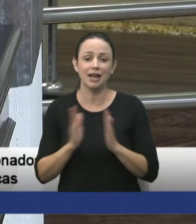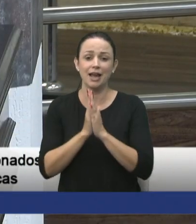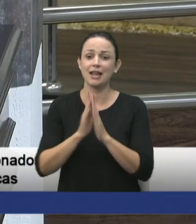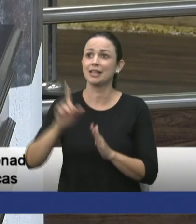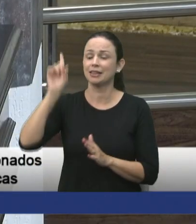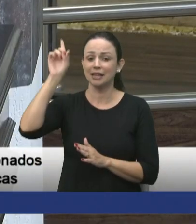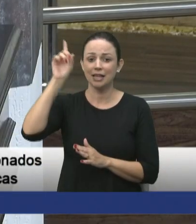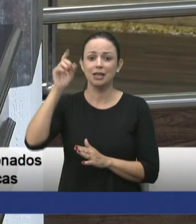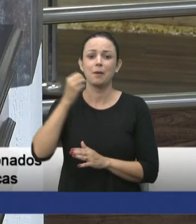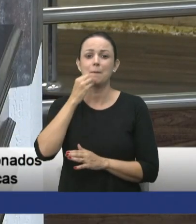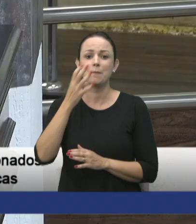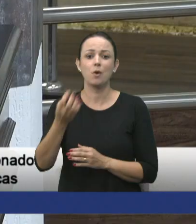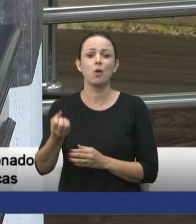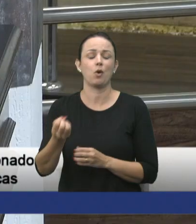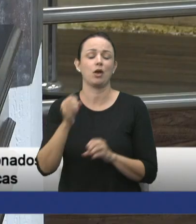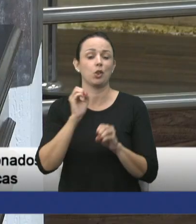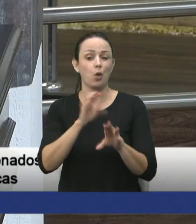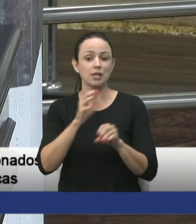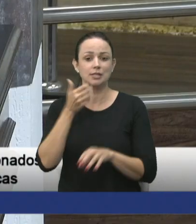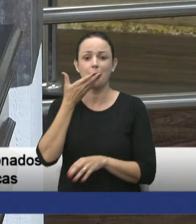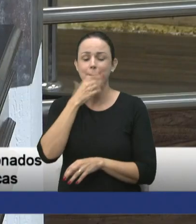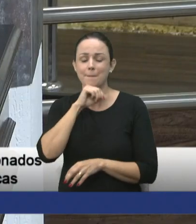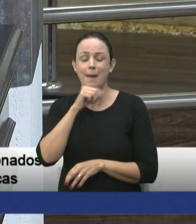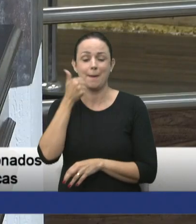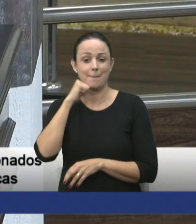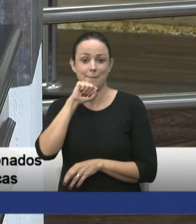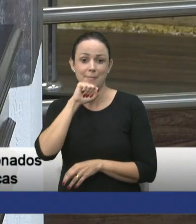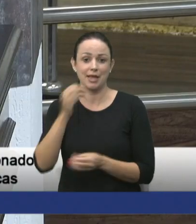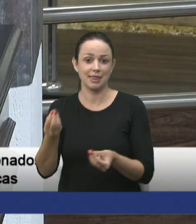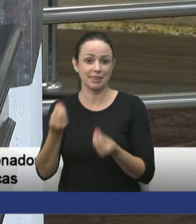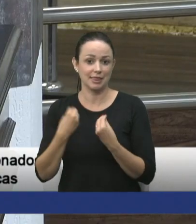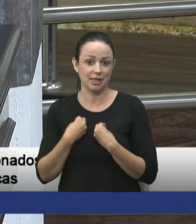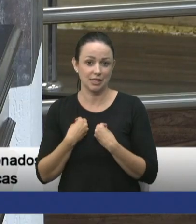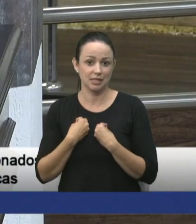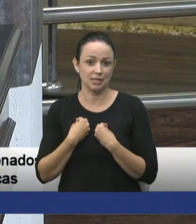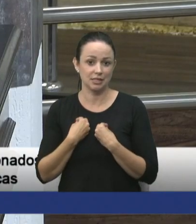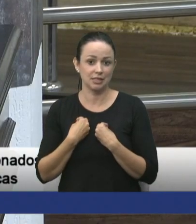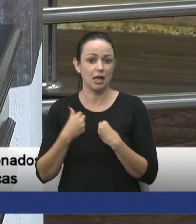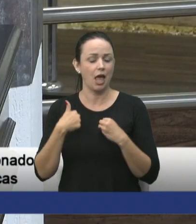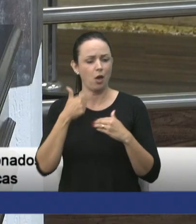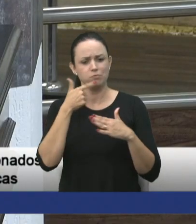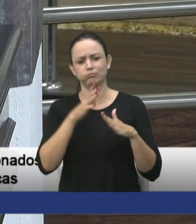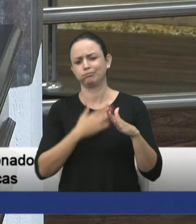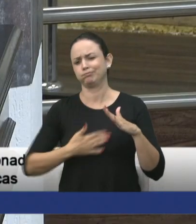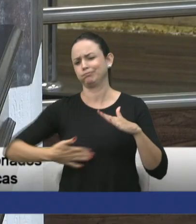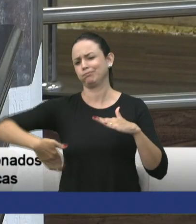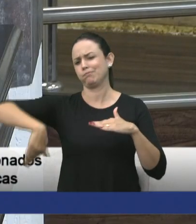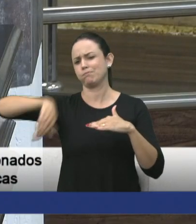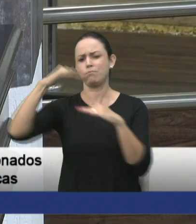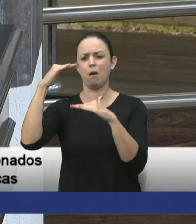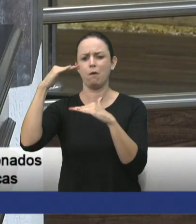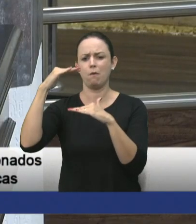educação que meu pai e minha mãe me deu, eu dei a volta por cima.